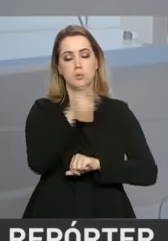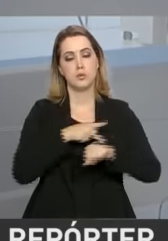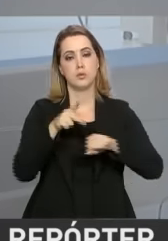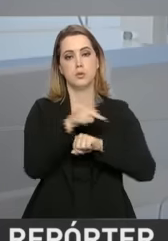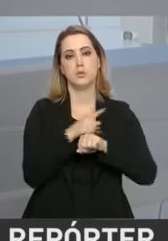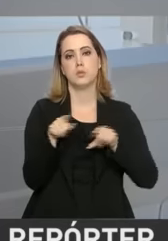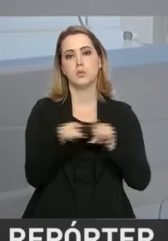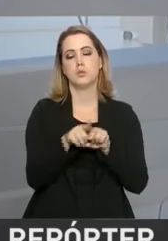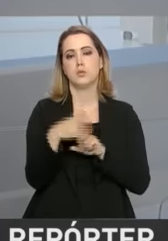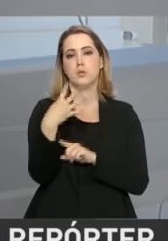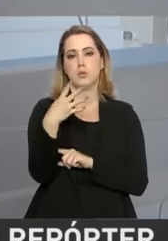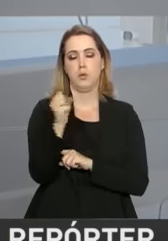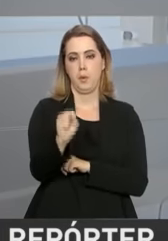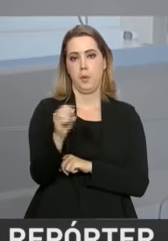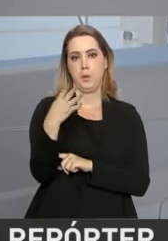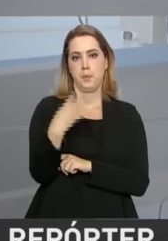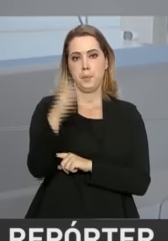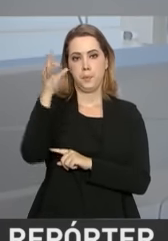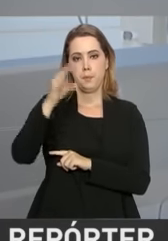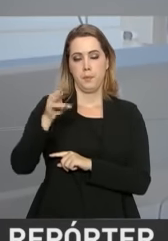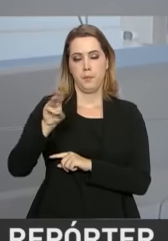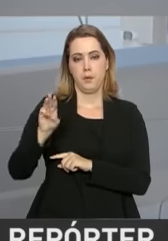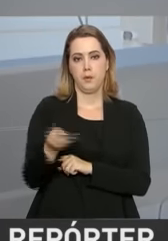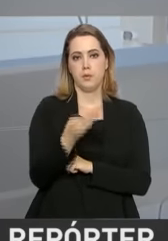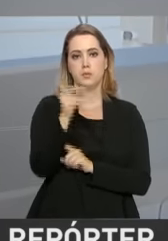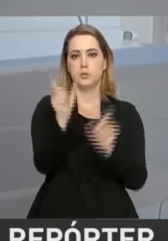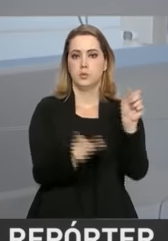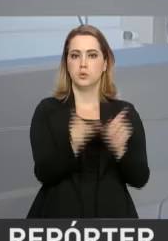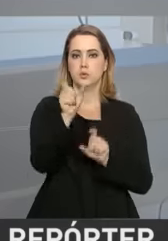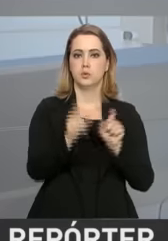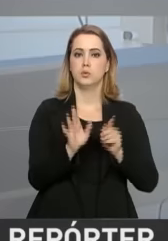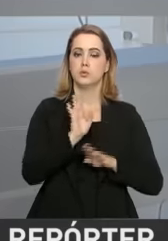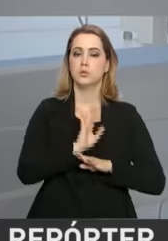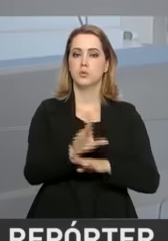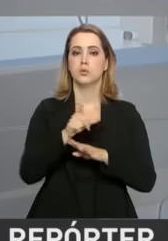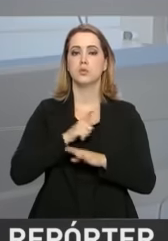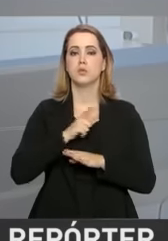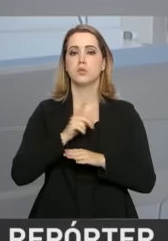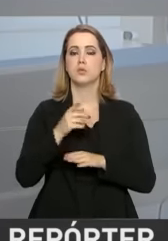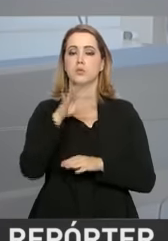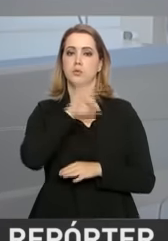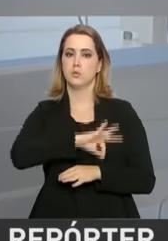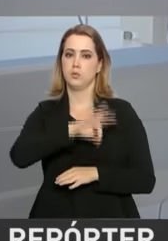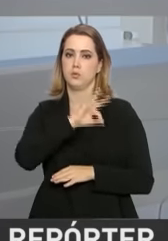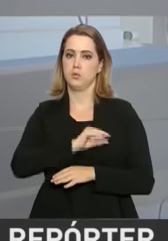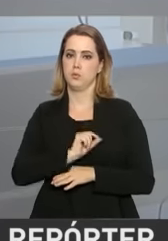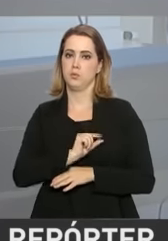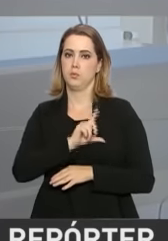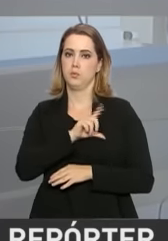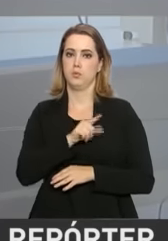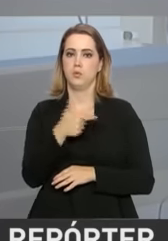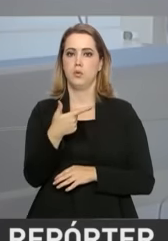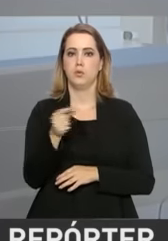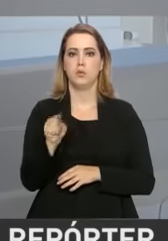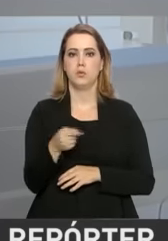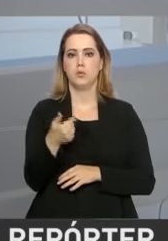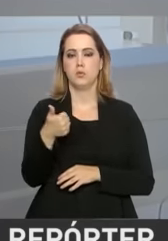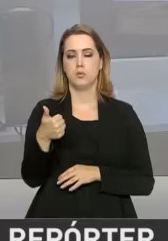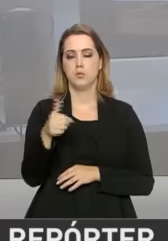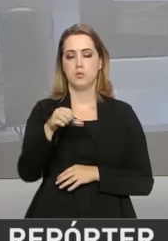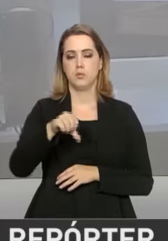84 milhões de brasileiros devem ser beneficiados com o salário adicional. O valor médio é de R$